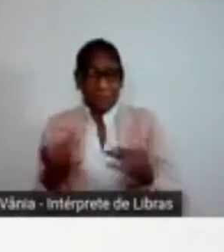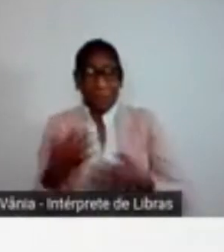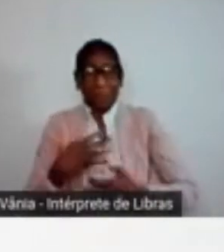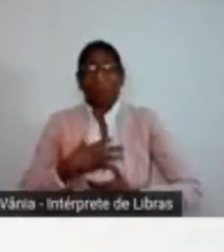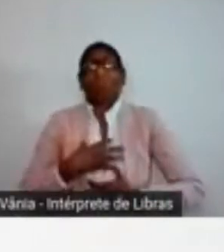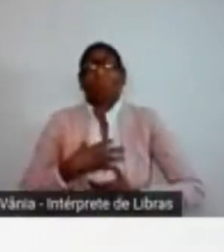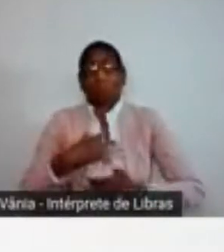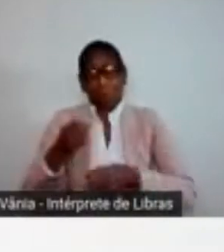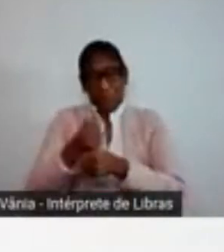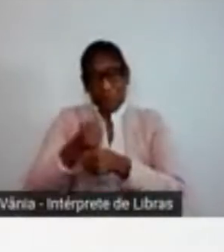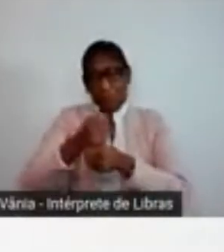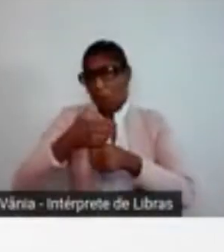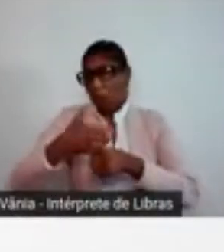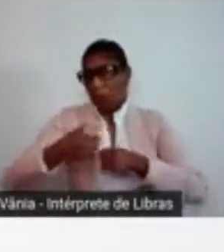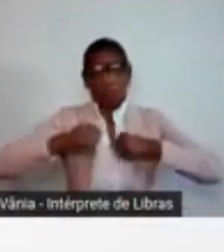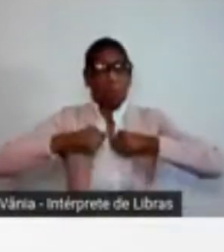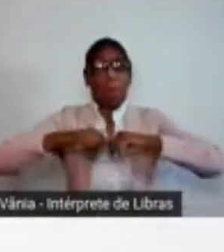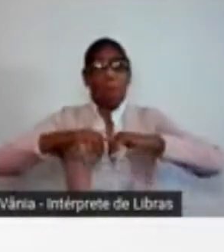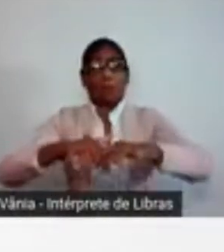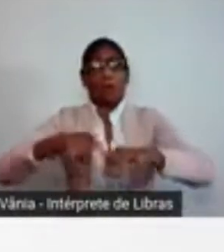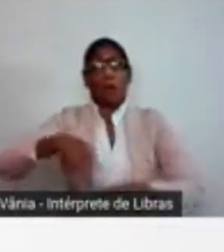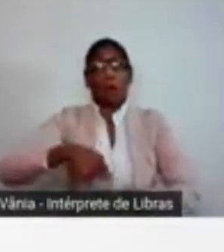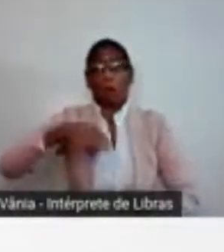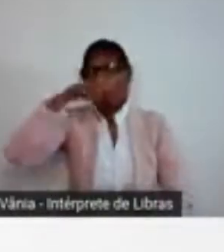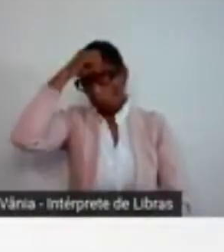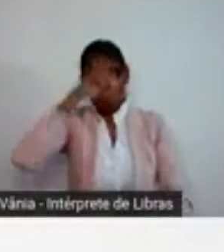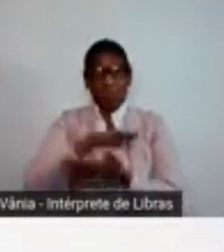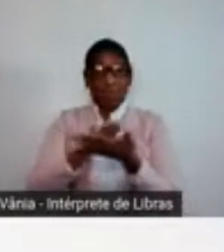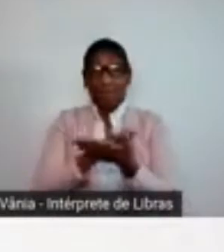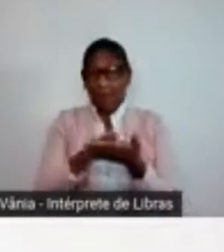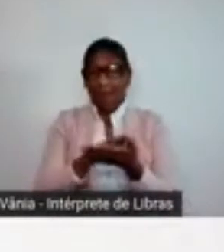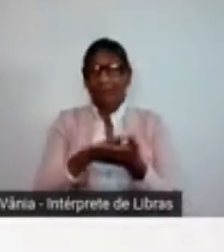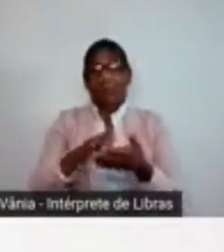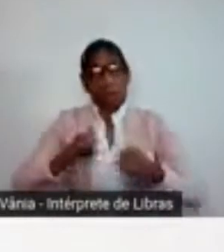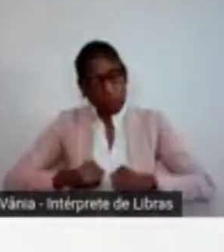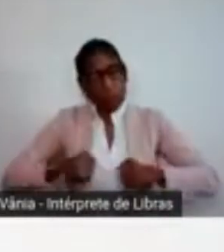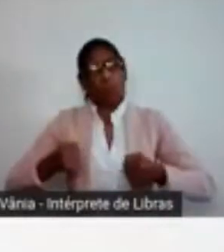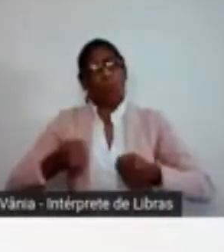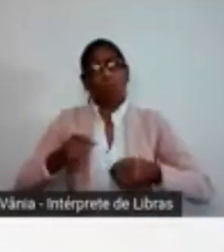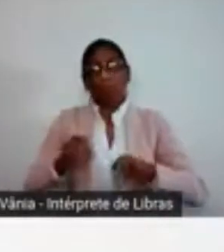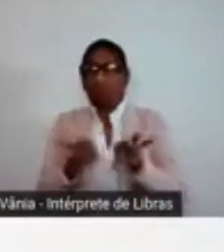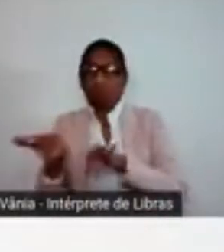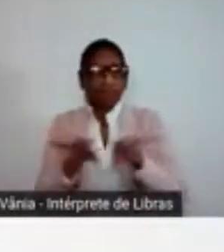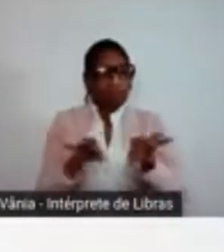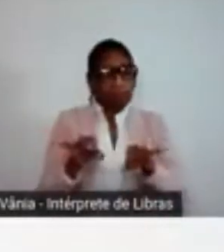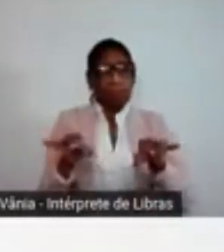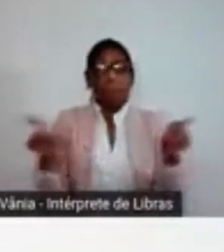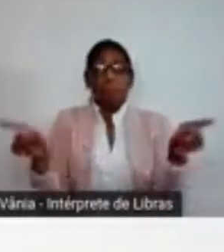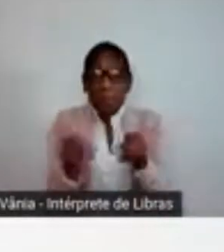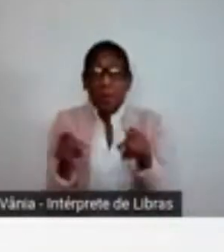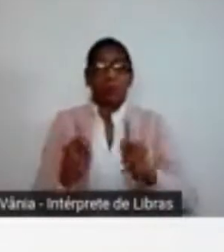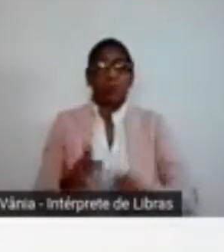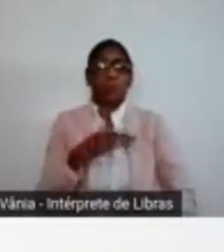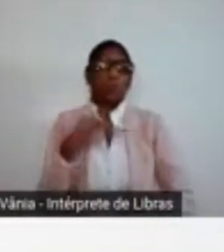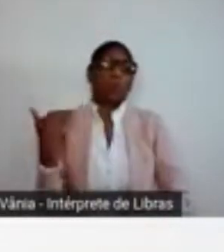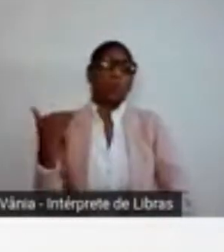início desse ano não se conhecia. Continuamos trabalhando para que menos casos possamos ter no Rio Grande do Sul, temos